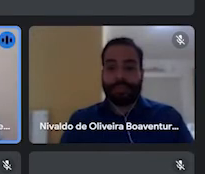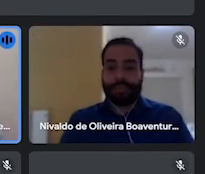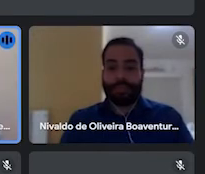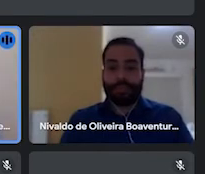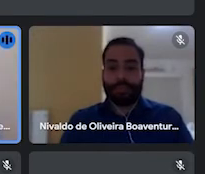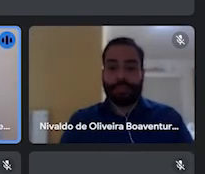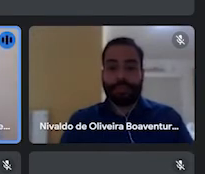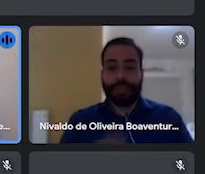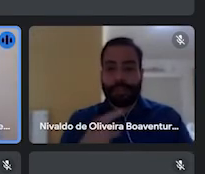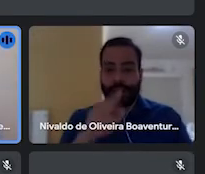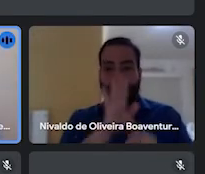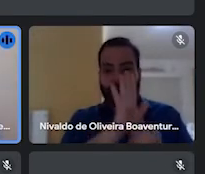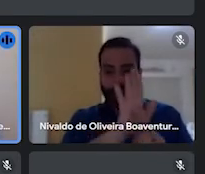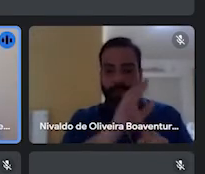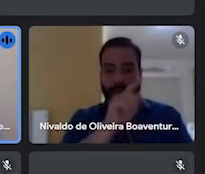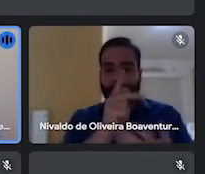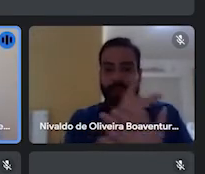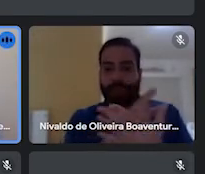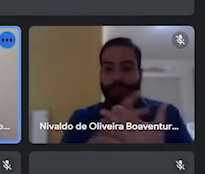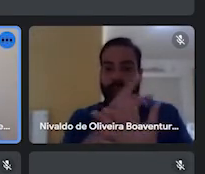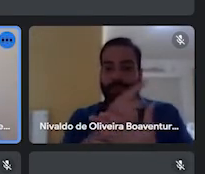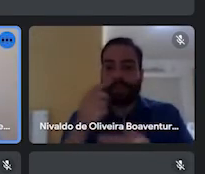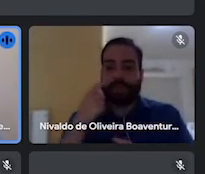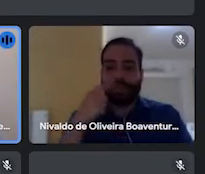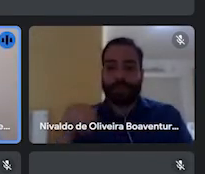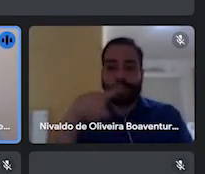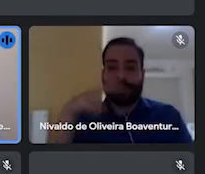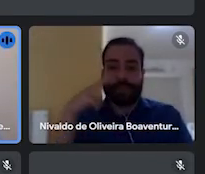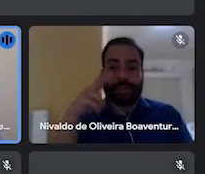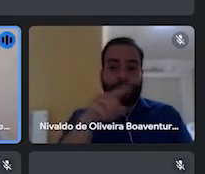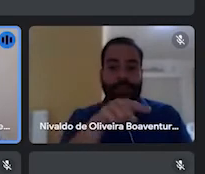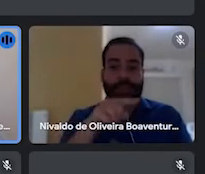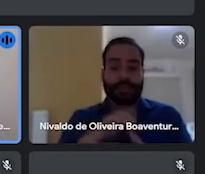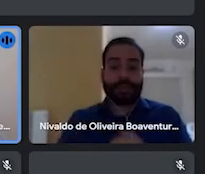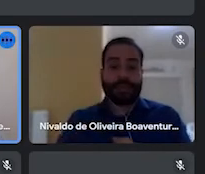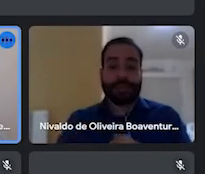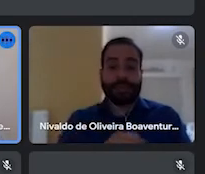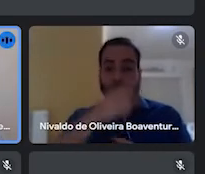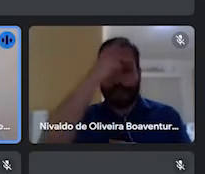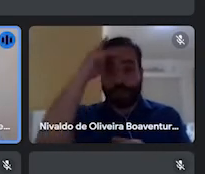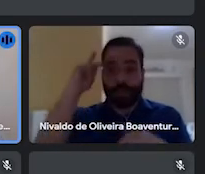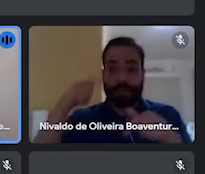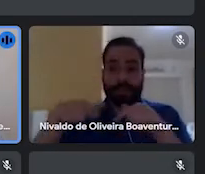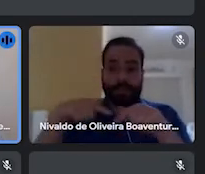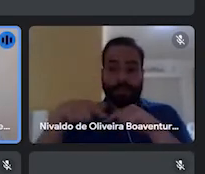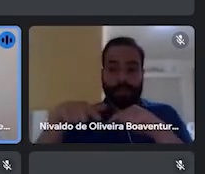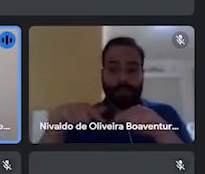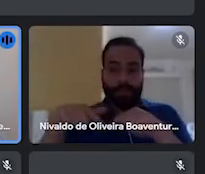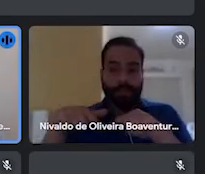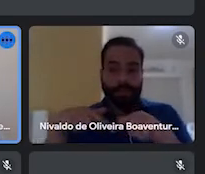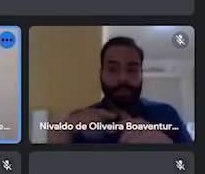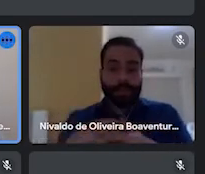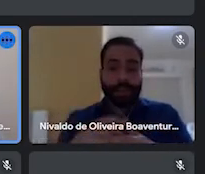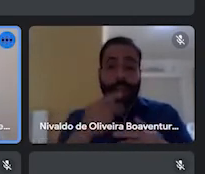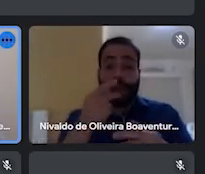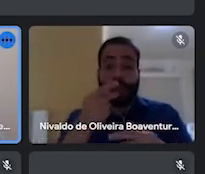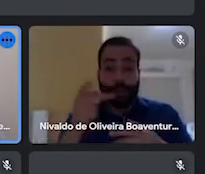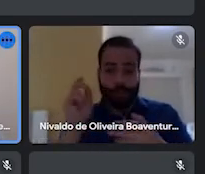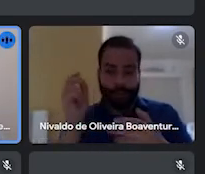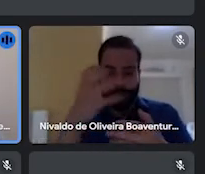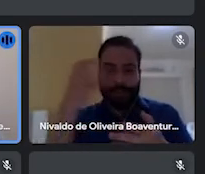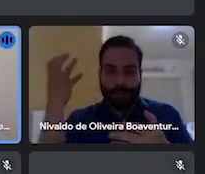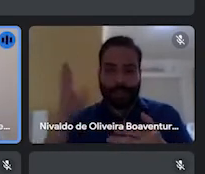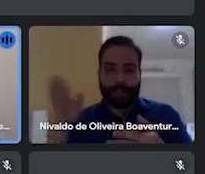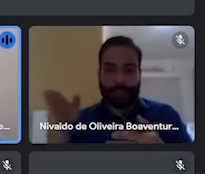Aqui eu coloquei essa foto para vocês verem um trabalhador, igual eu falei do acidente lá.